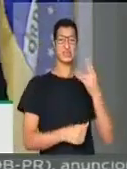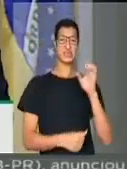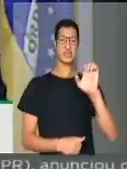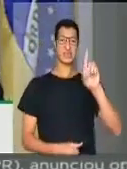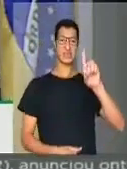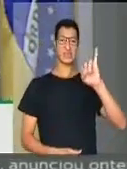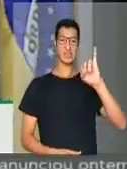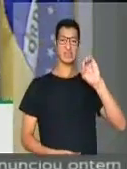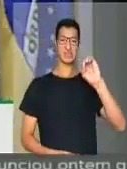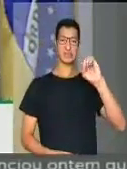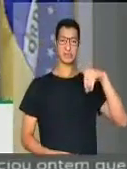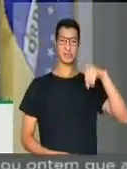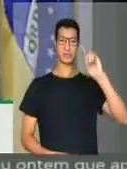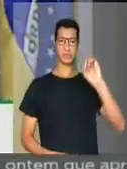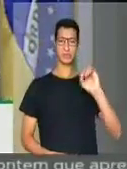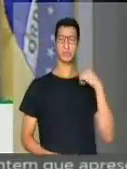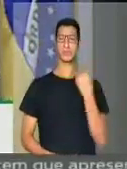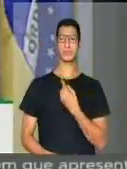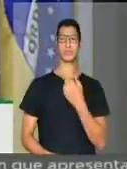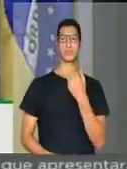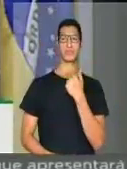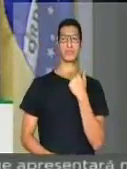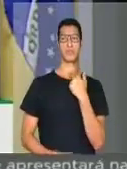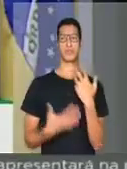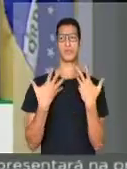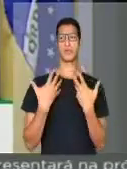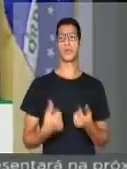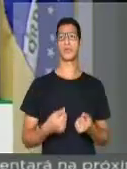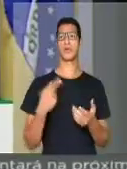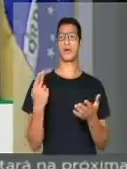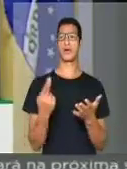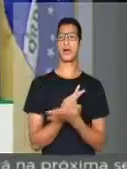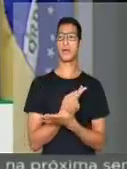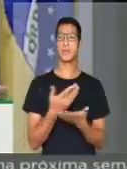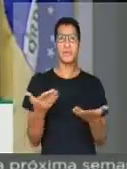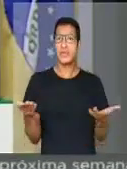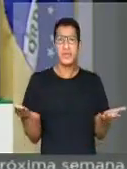crime hediondo. Nós não podemos permitir que isso